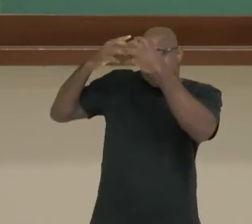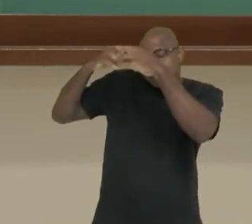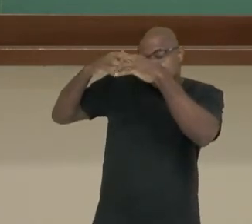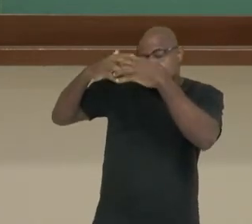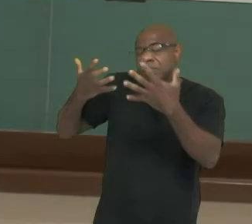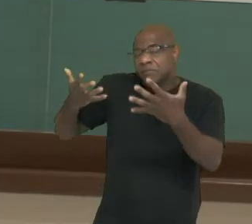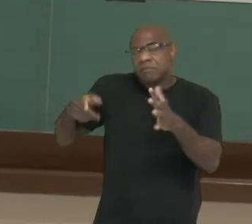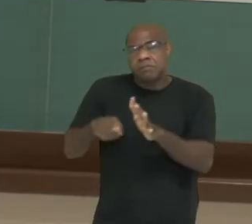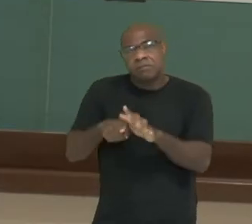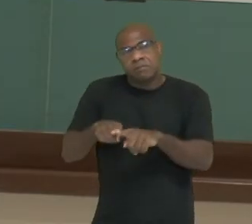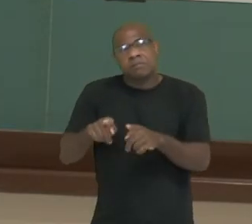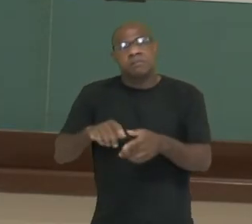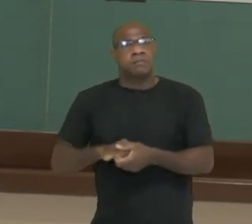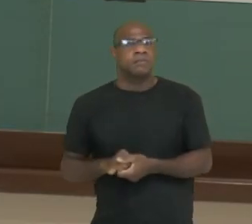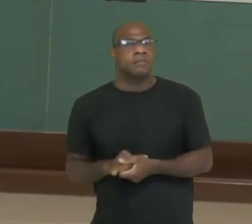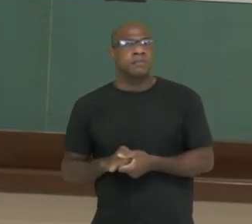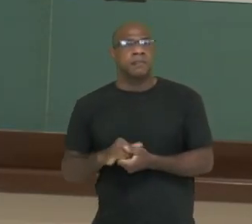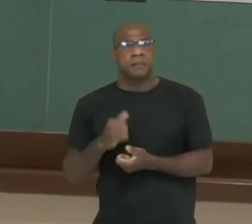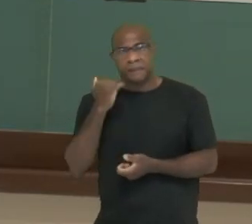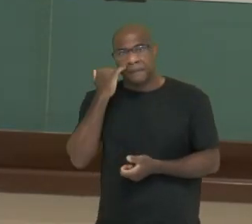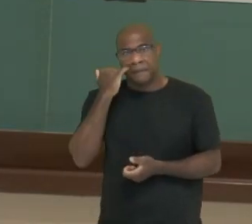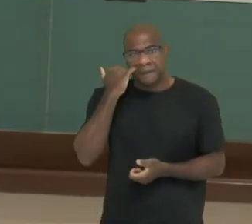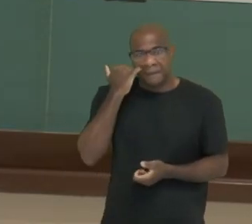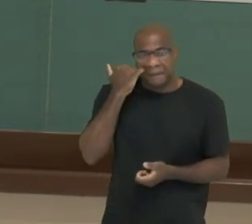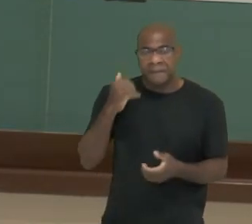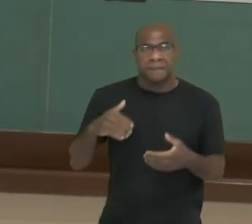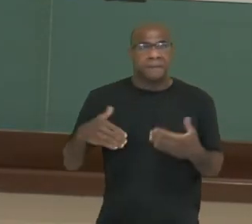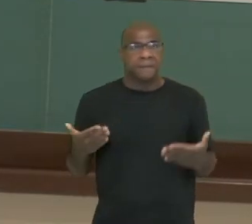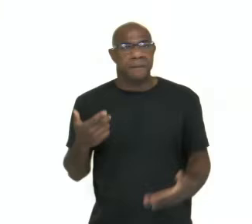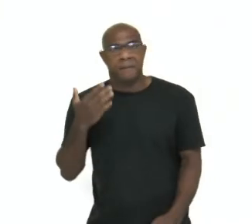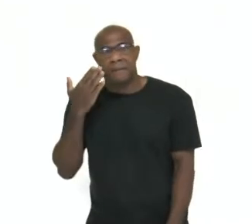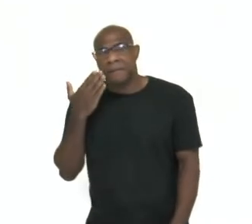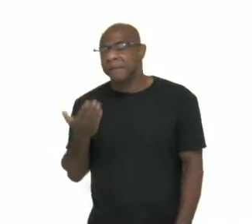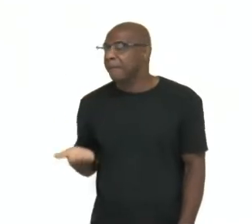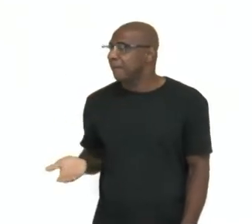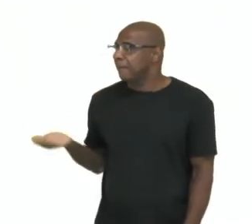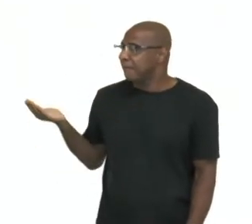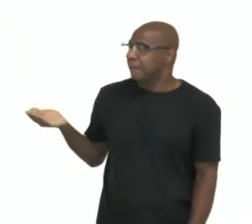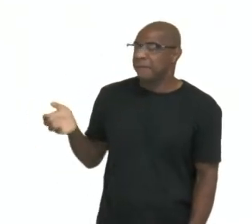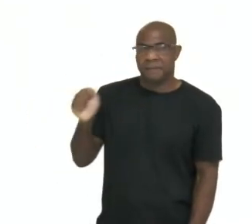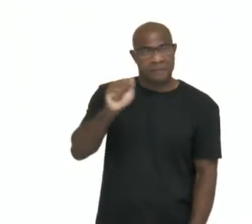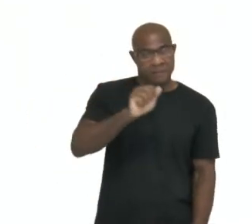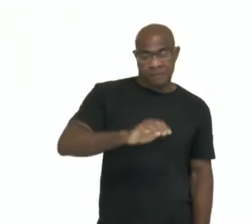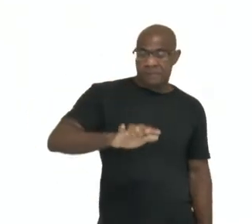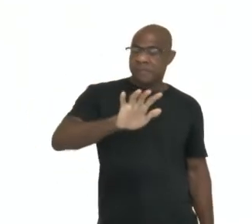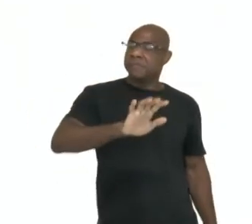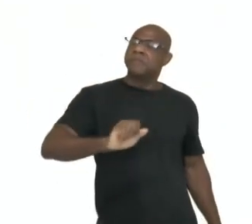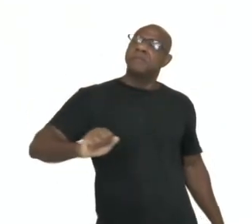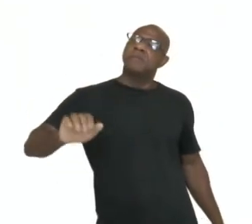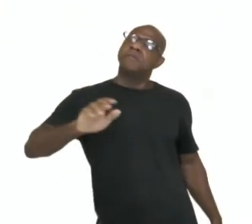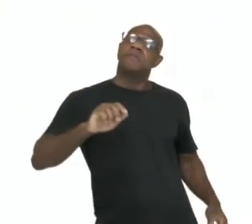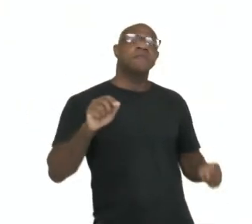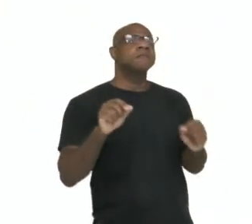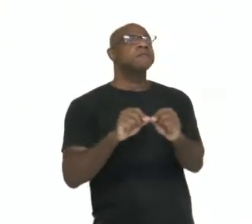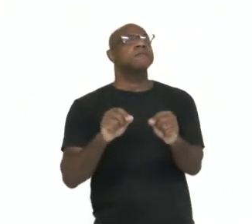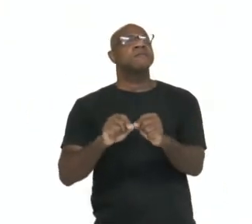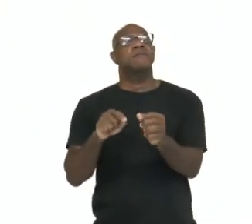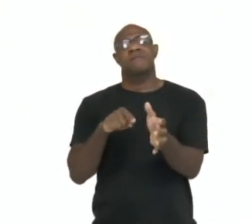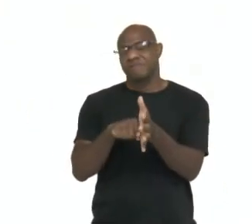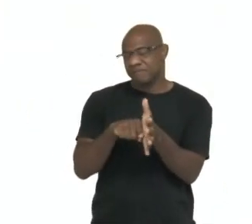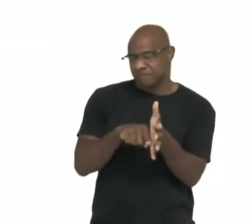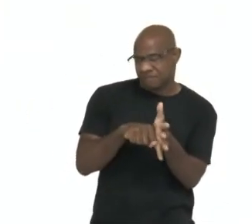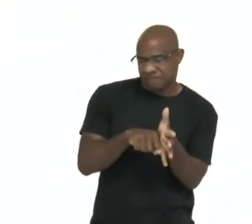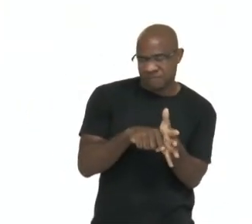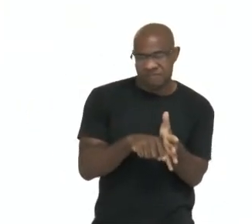questões apresentadas. Então, aqui, né, Augusto Boal, fazendo aqui as suas pesquisas,